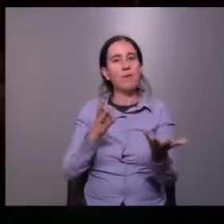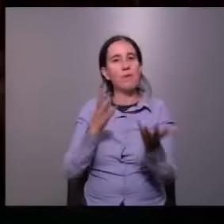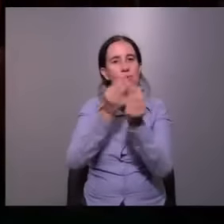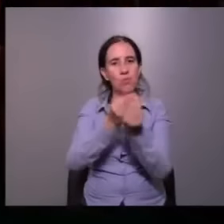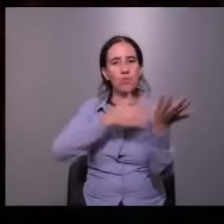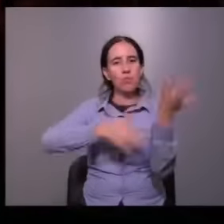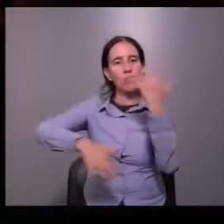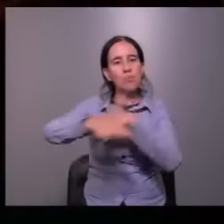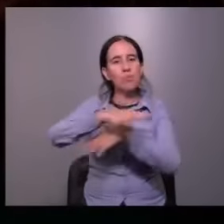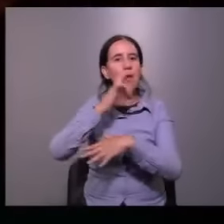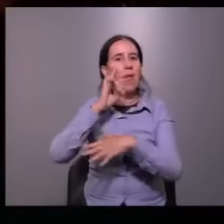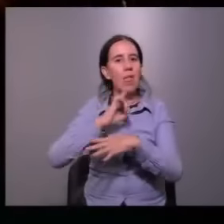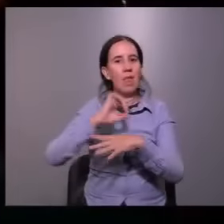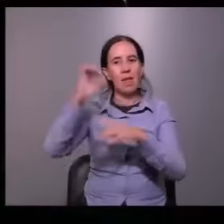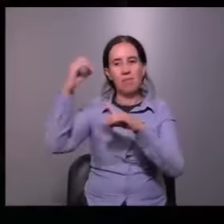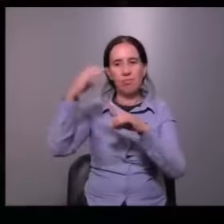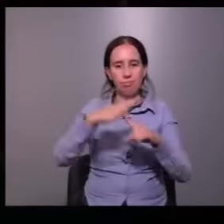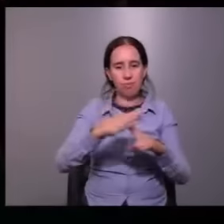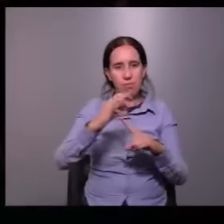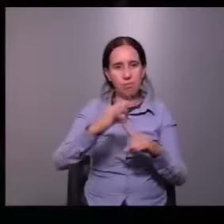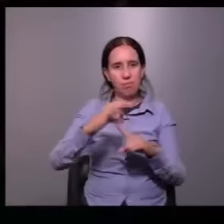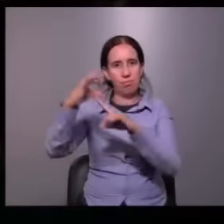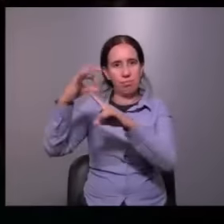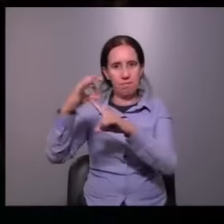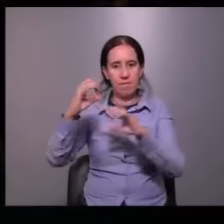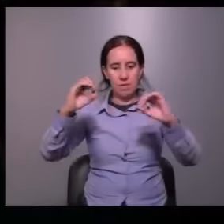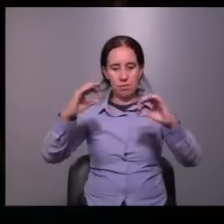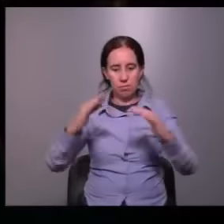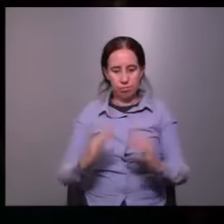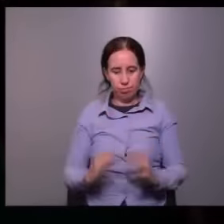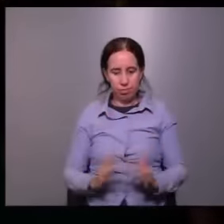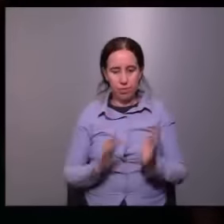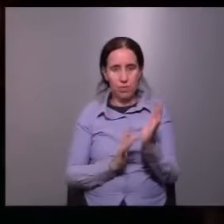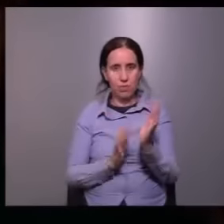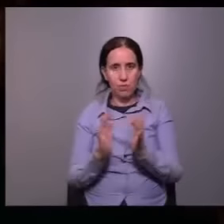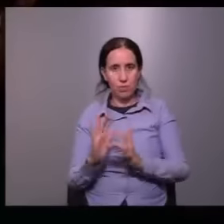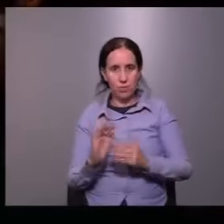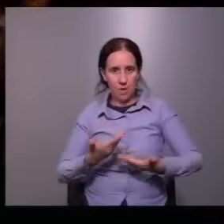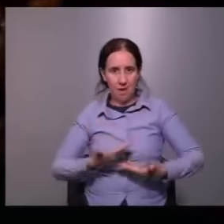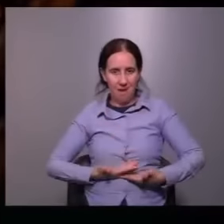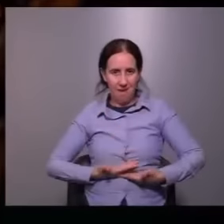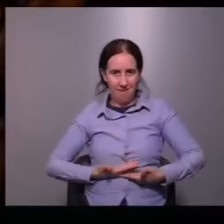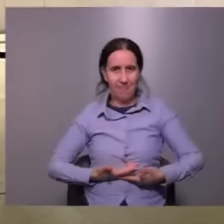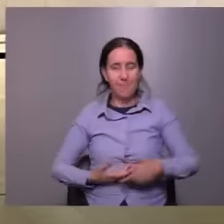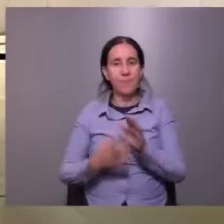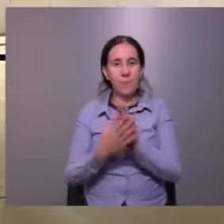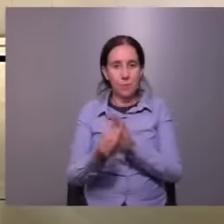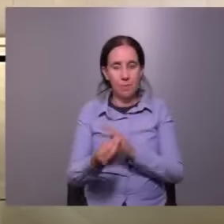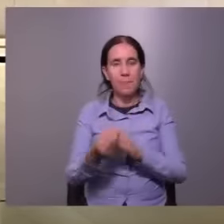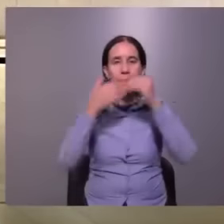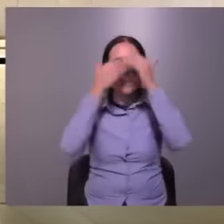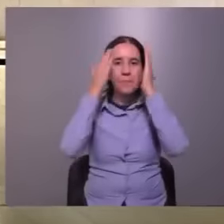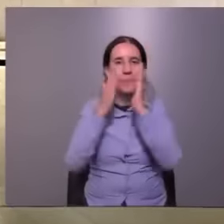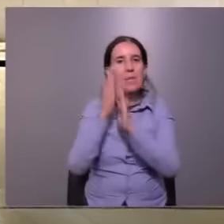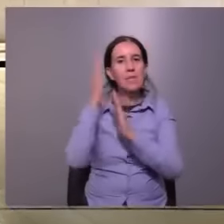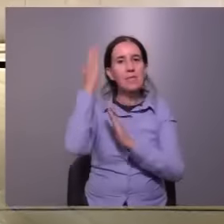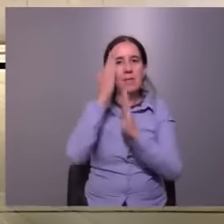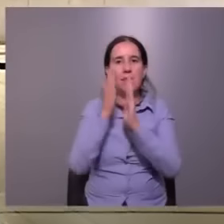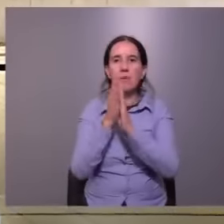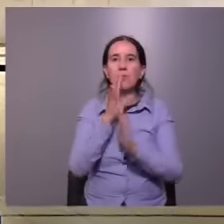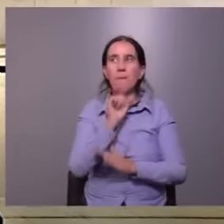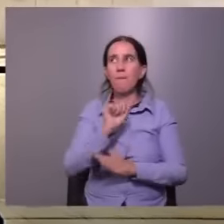Amém. Dios te salve, María, llena eres de gracia, el Señor es contigo. Bendita tú eres entre todas las